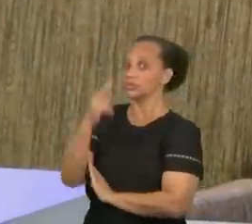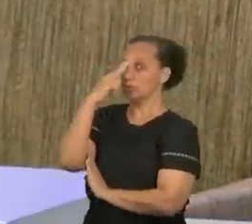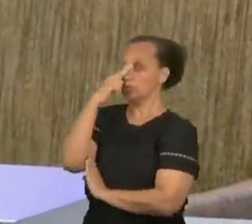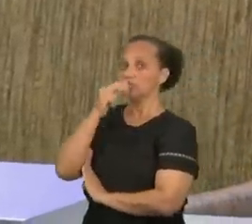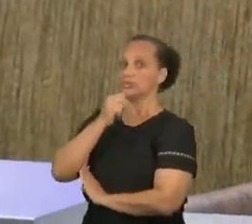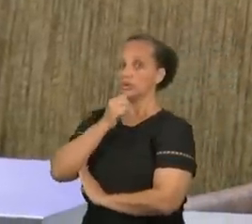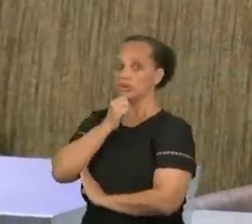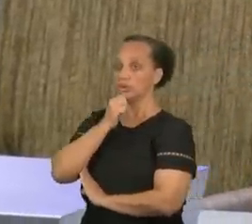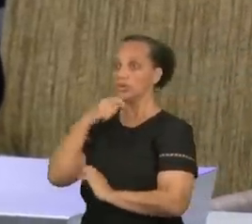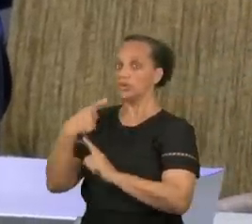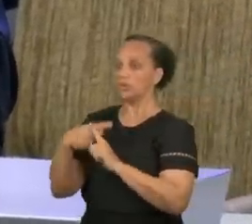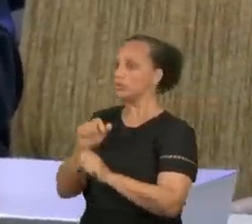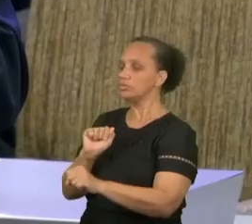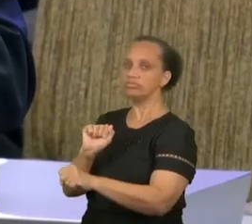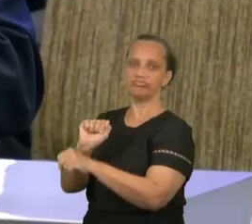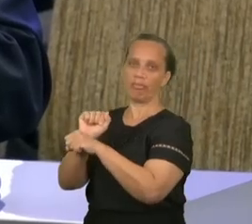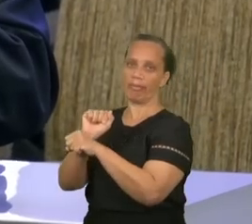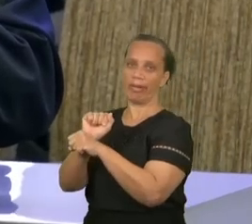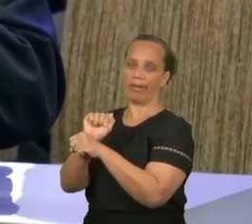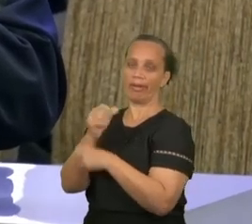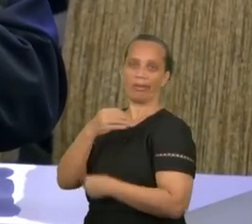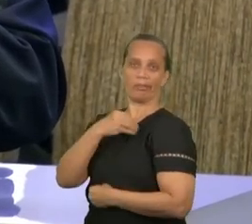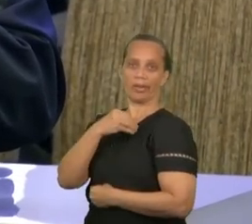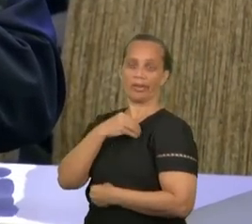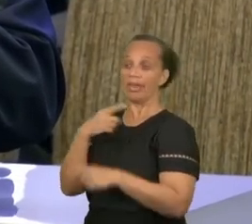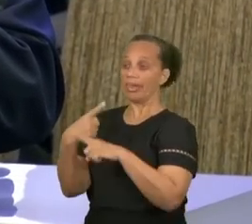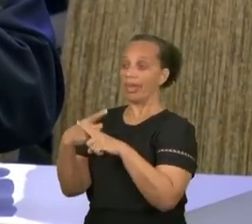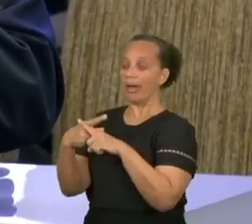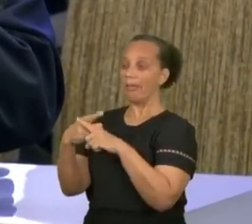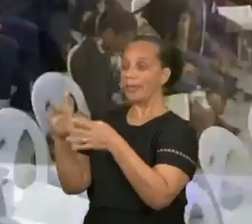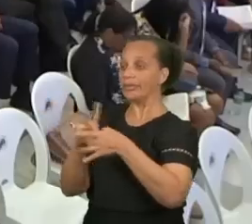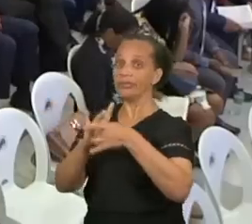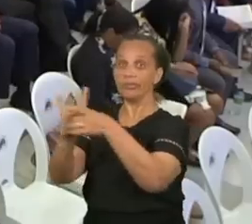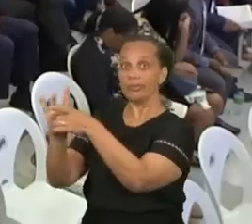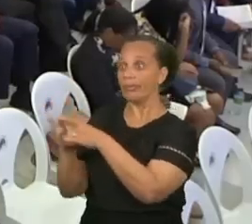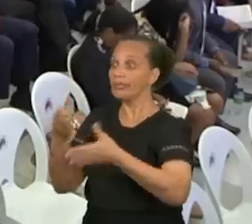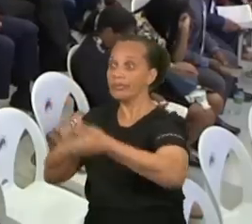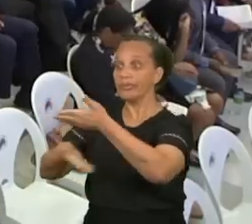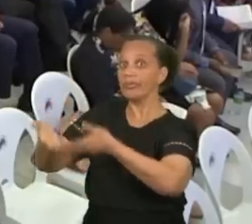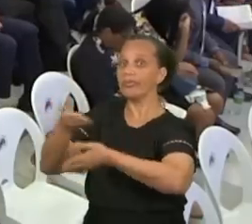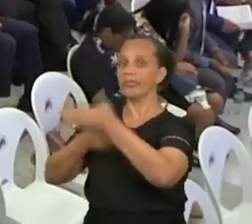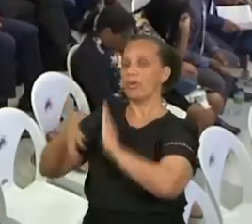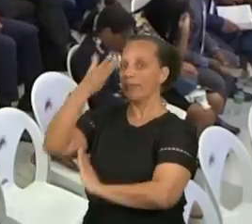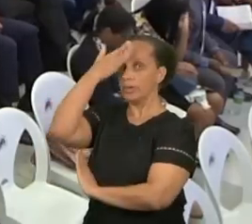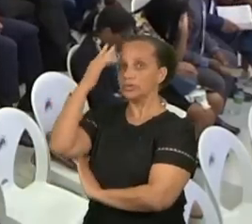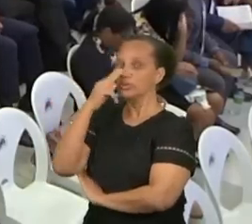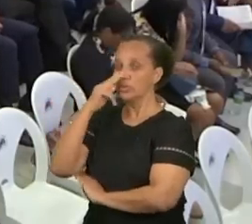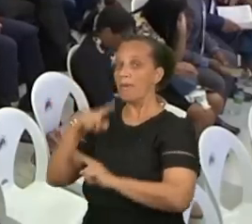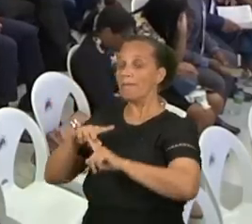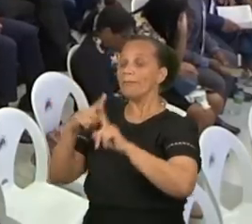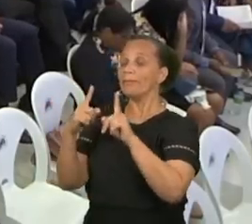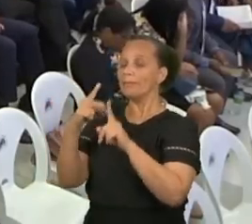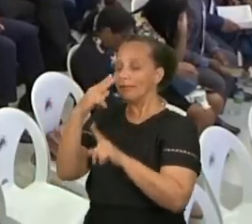nem se detém o caminho 2 Nem se assenta na roda dos escarnecedores antes